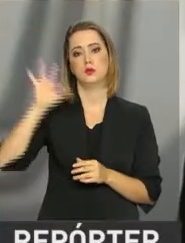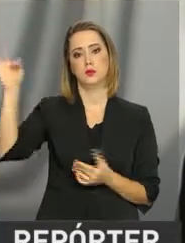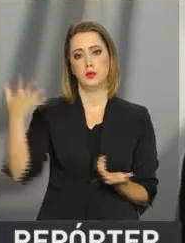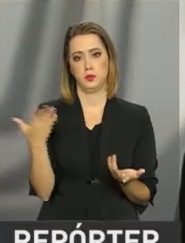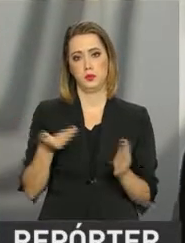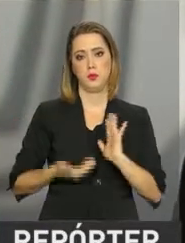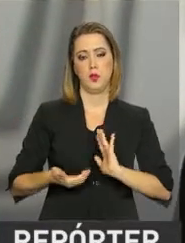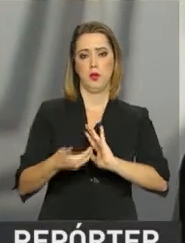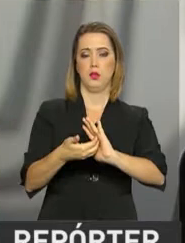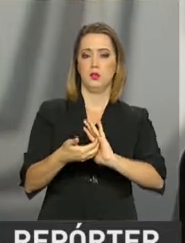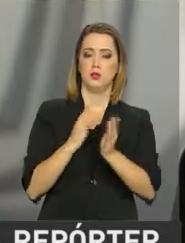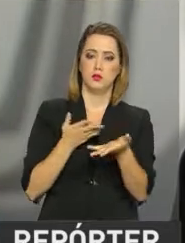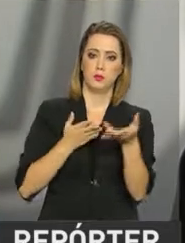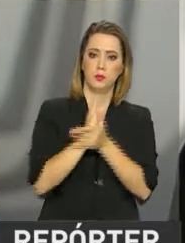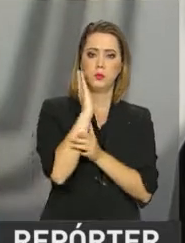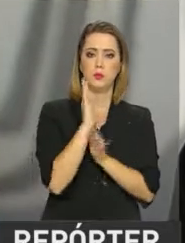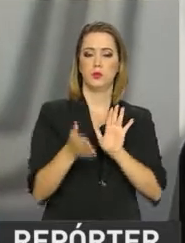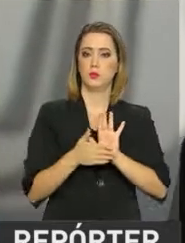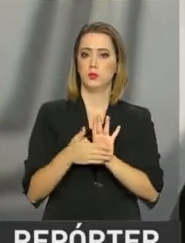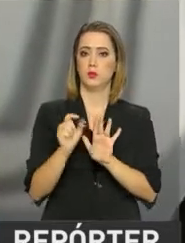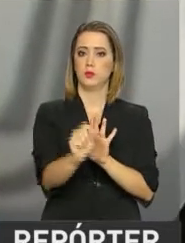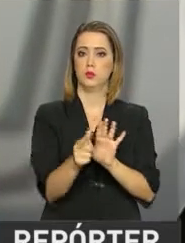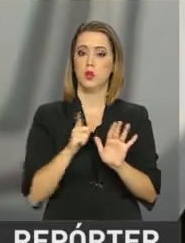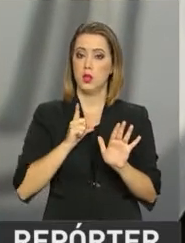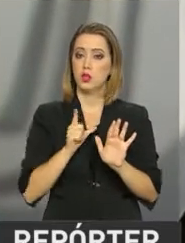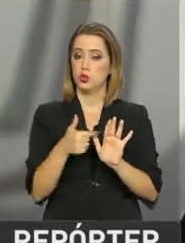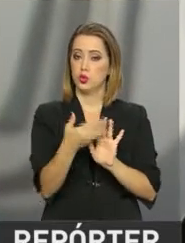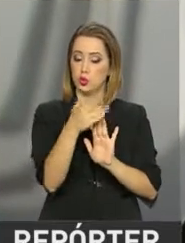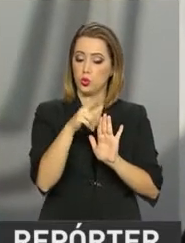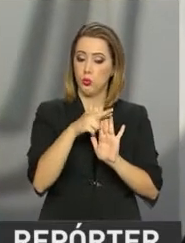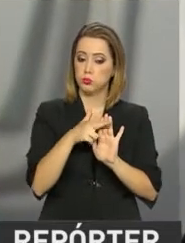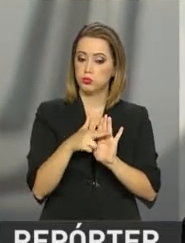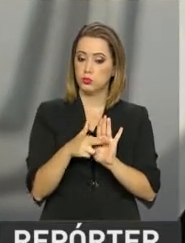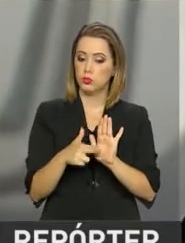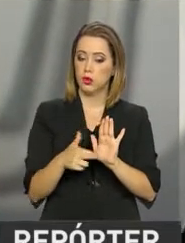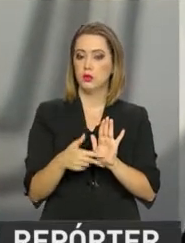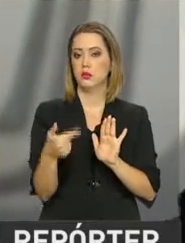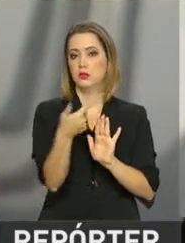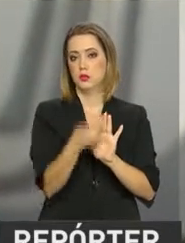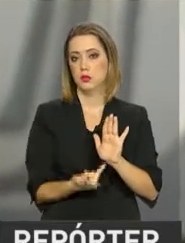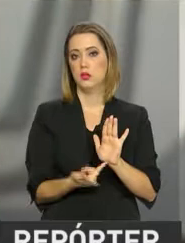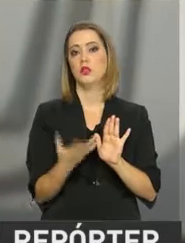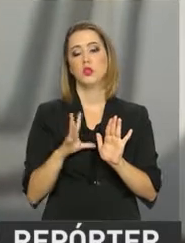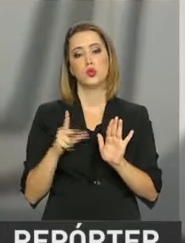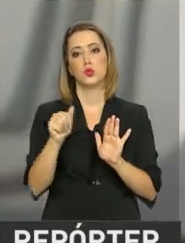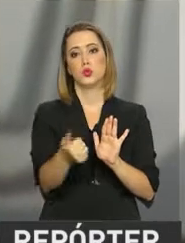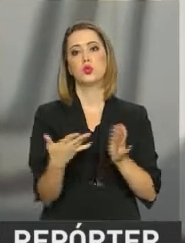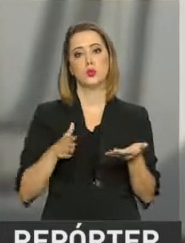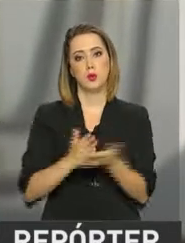aprovou um projeto e lá havia no projeto de lei agora aprovado definitivamente